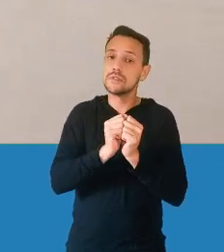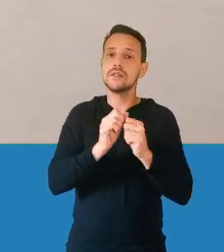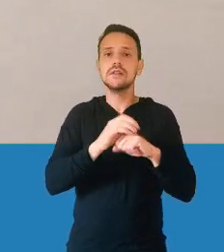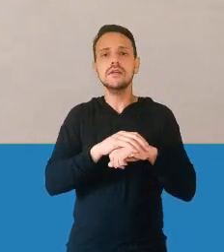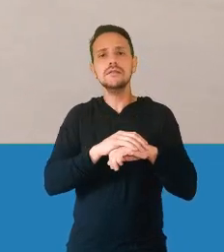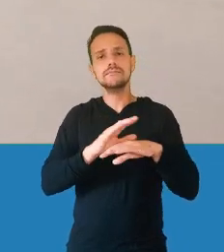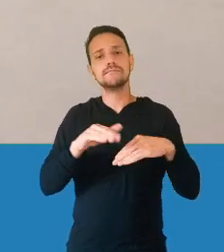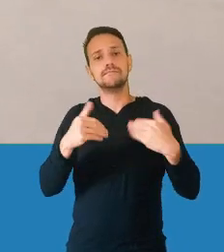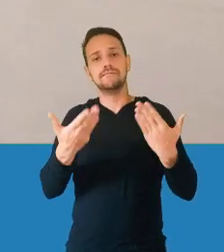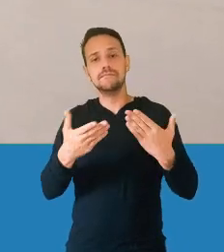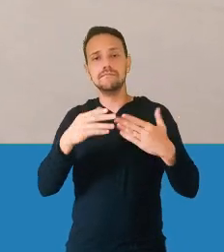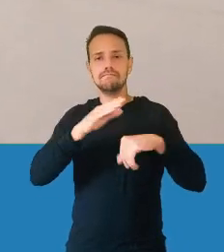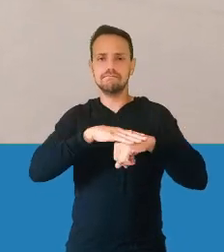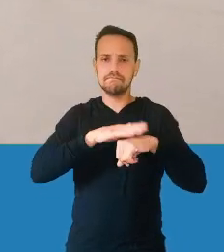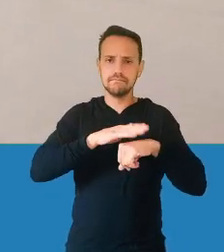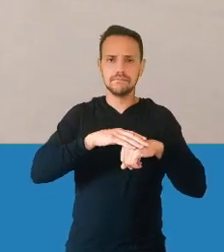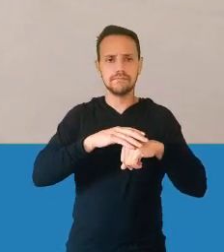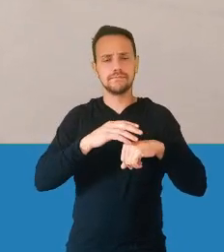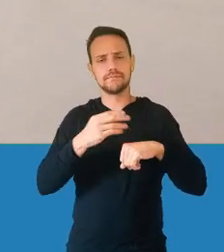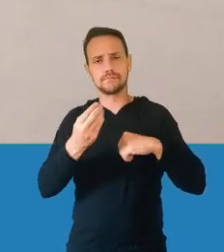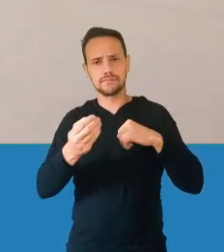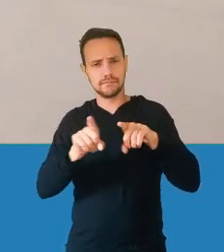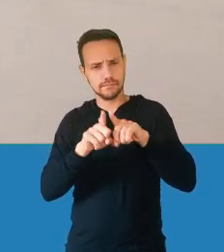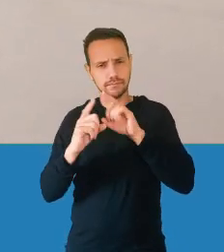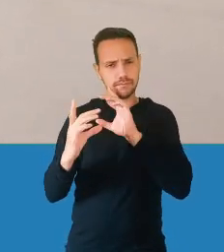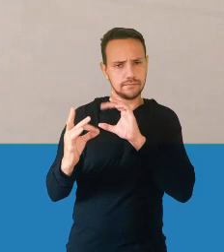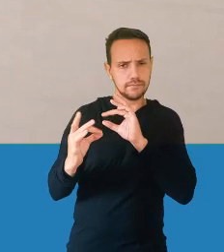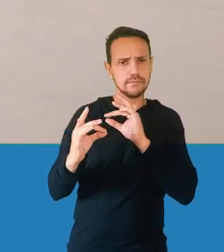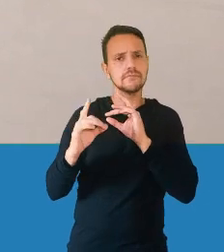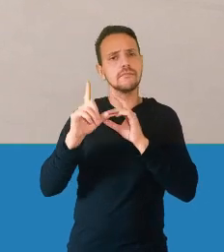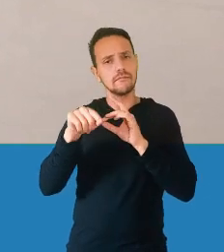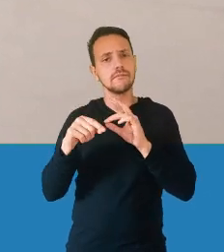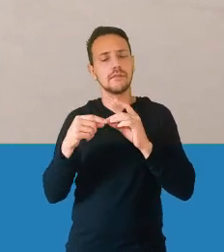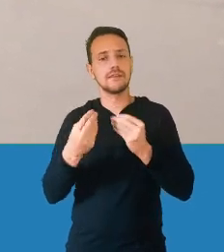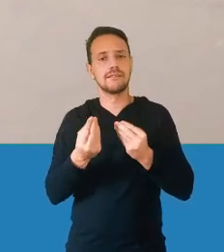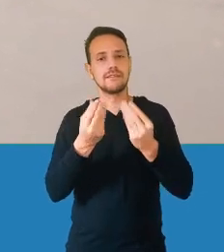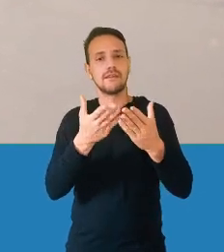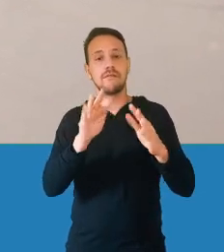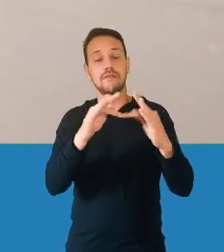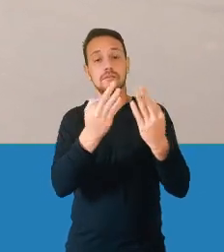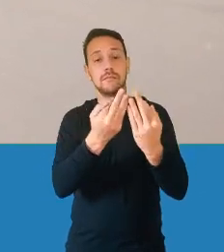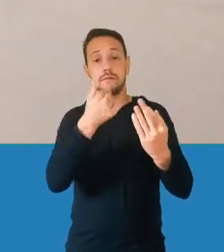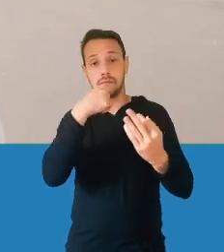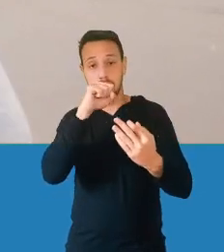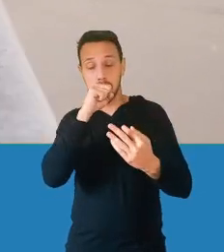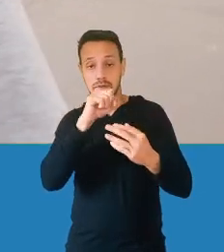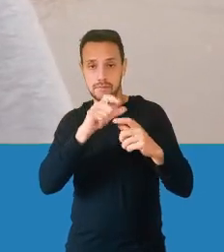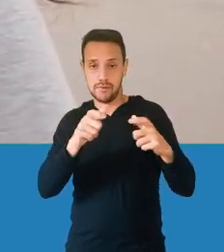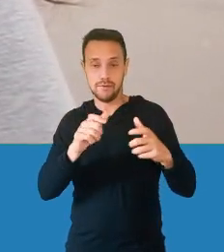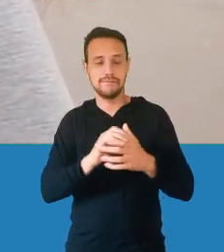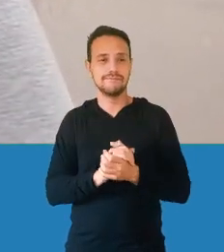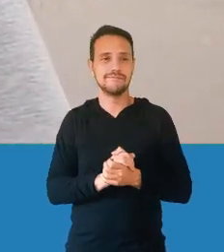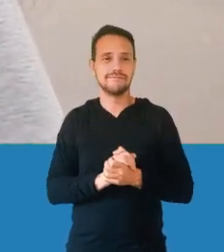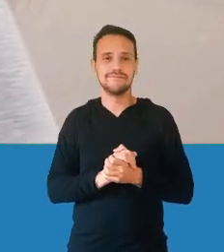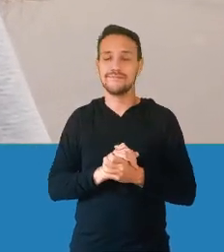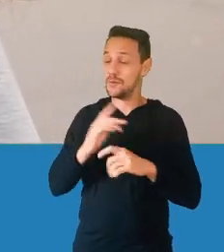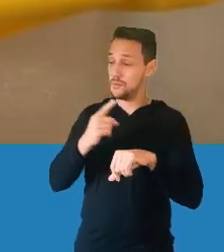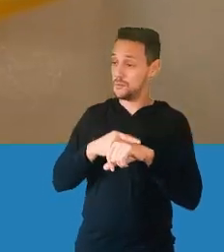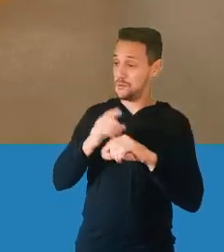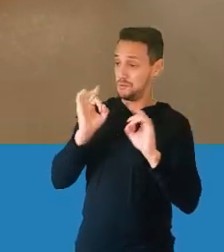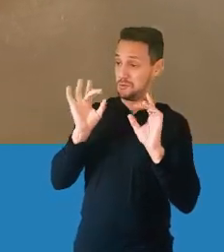participam, qual é o papel deles e o feedback todo que nós damos para as famílias. É um momento muito especial, tem um